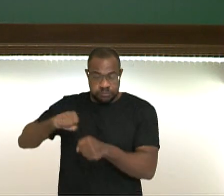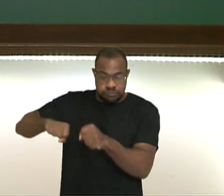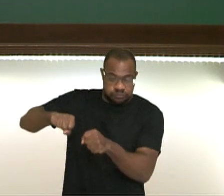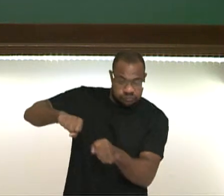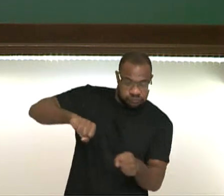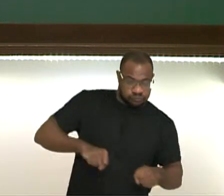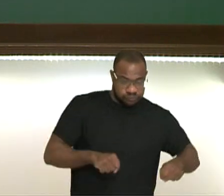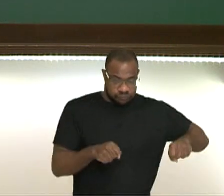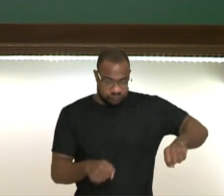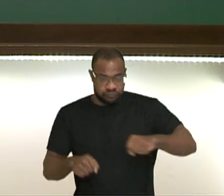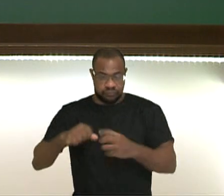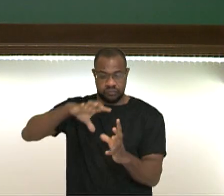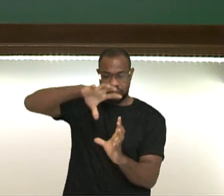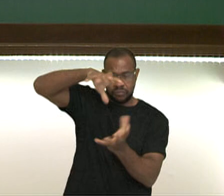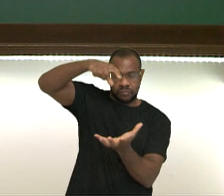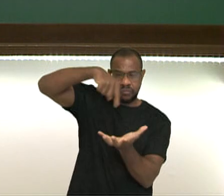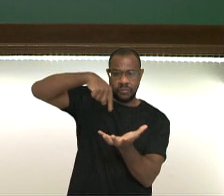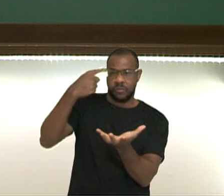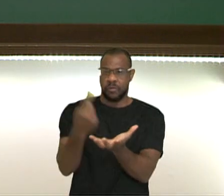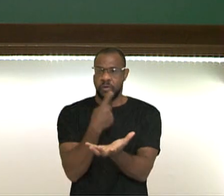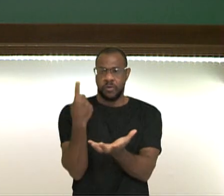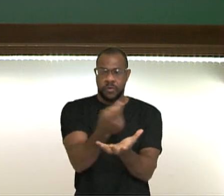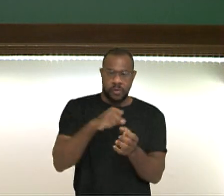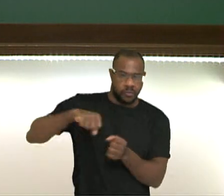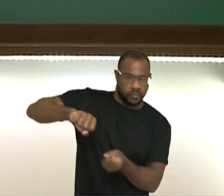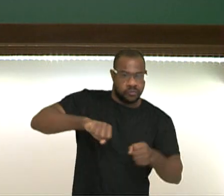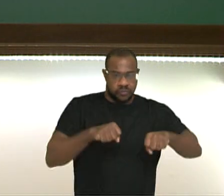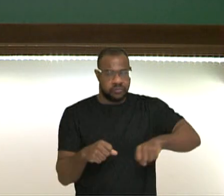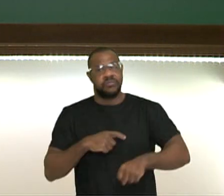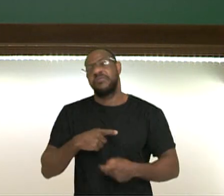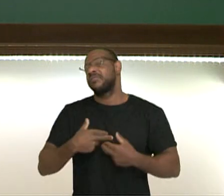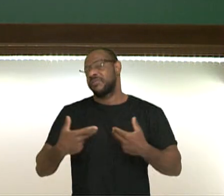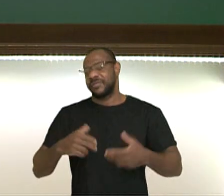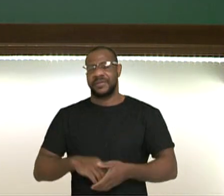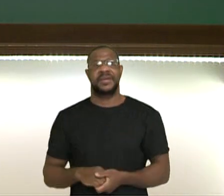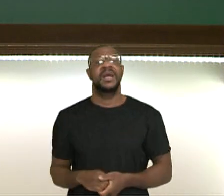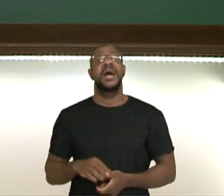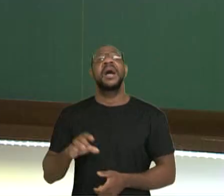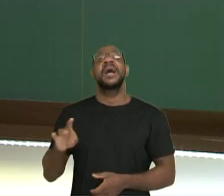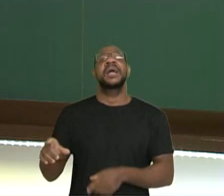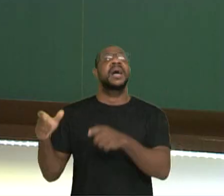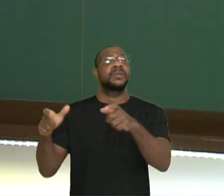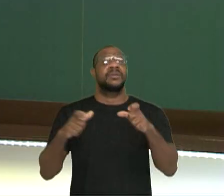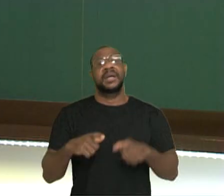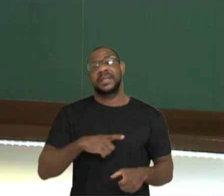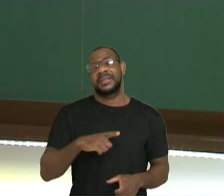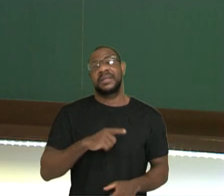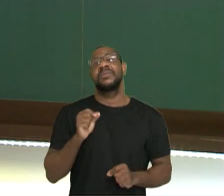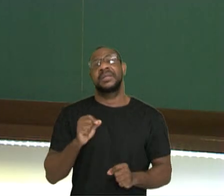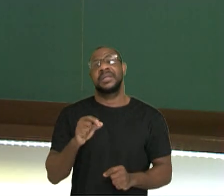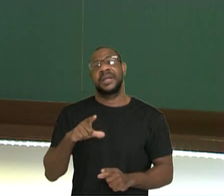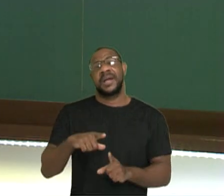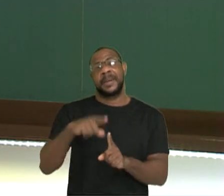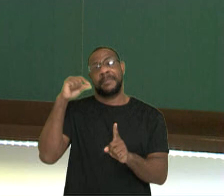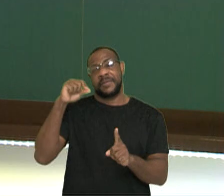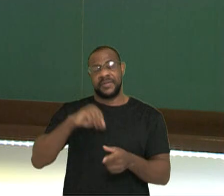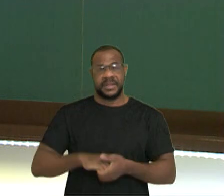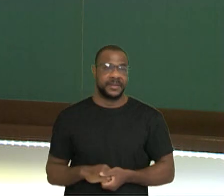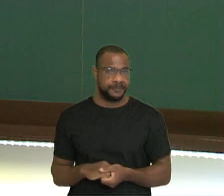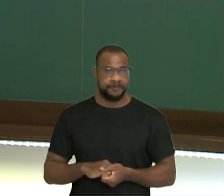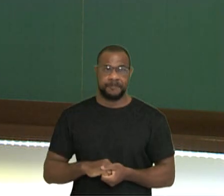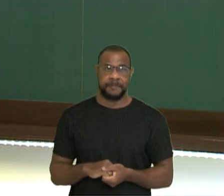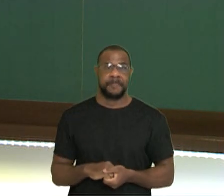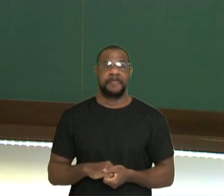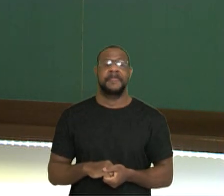morte, né? Então cada região ia ter a sua preferência. E nós vamos conhecer um pouquinho dessas atrações que são presentes no